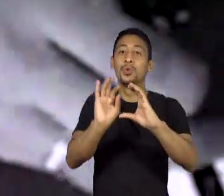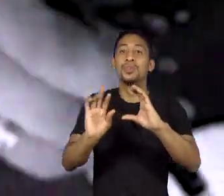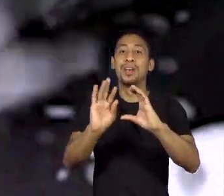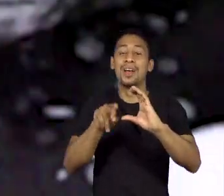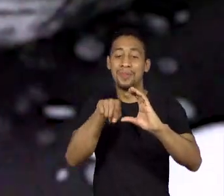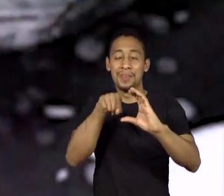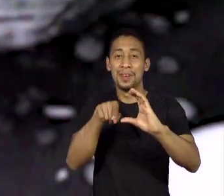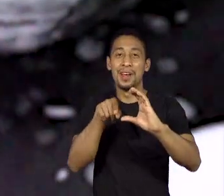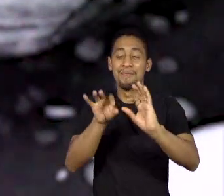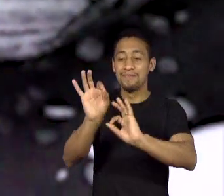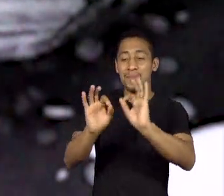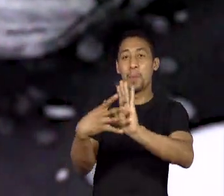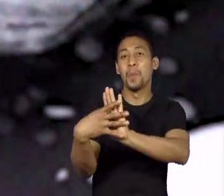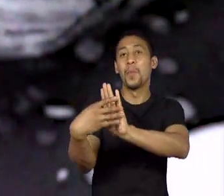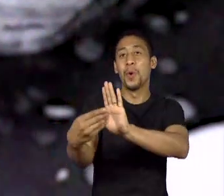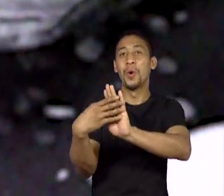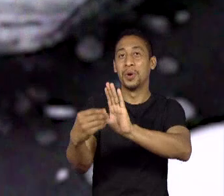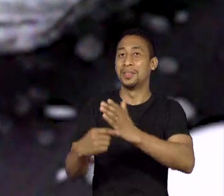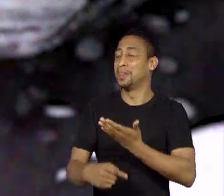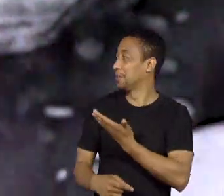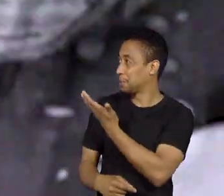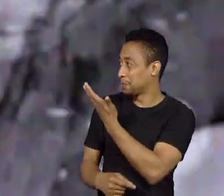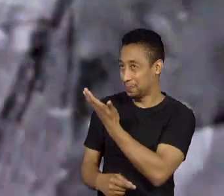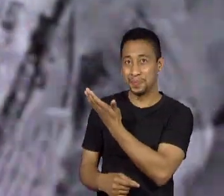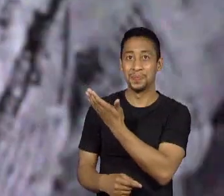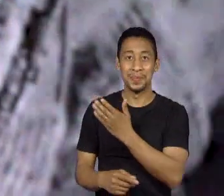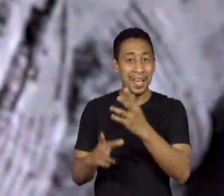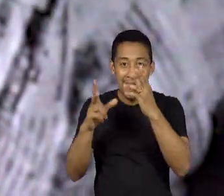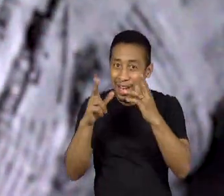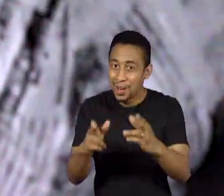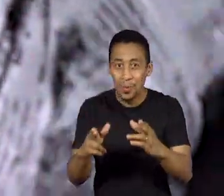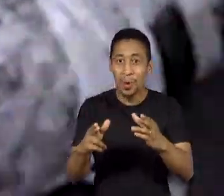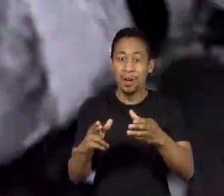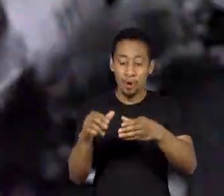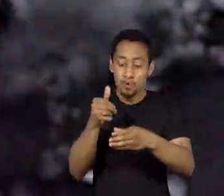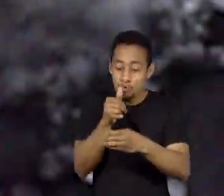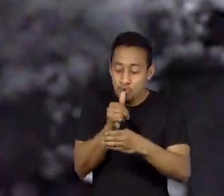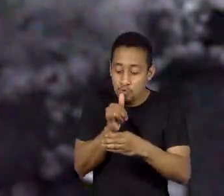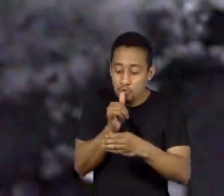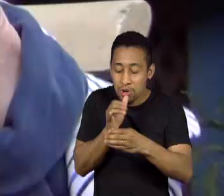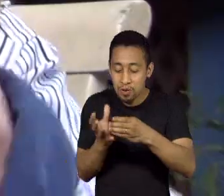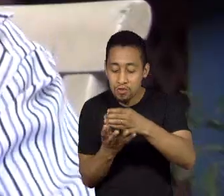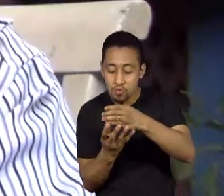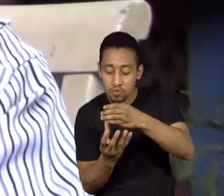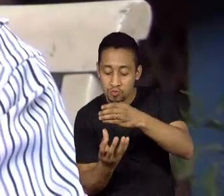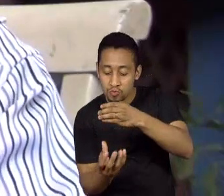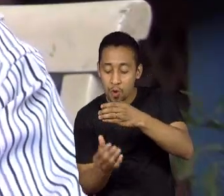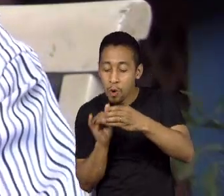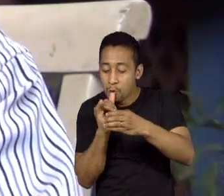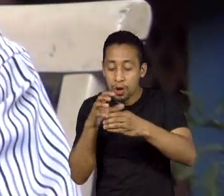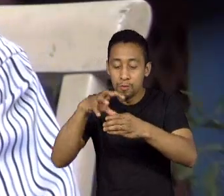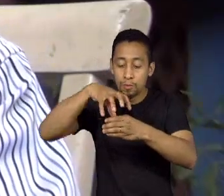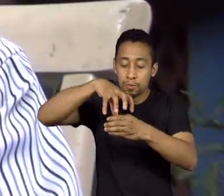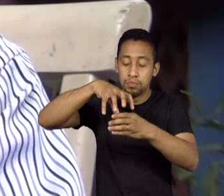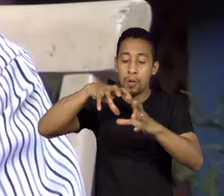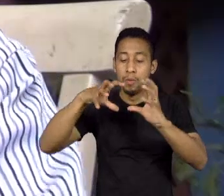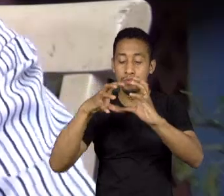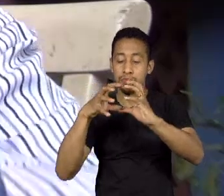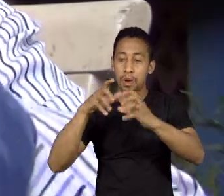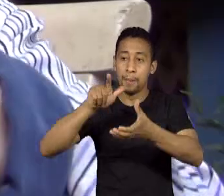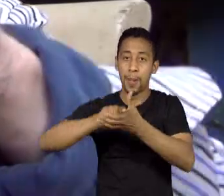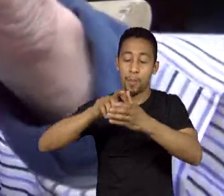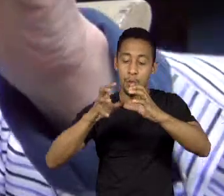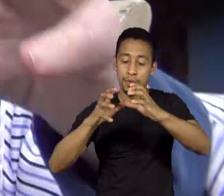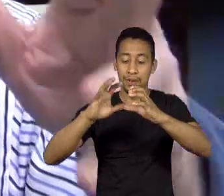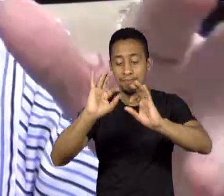fazer bonecos, as cabeças eram modeladas com papel machê em cima das cuias e depois colocava o